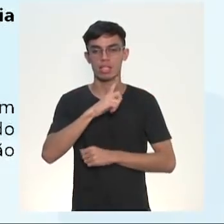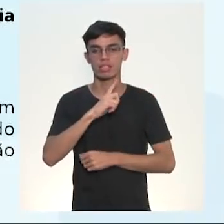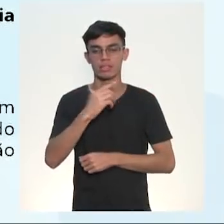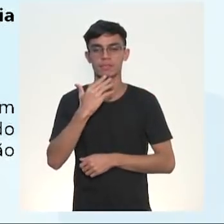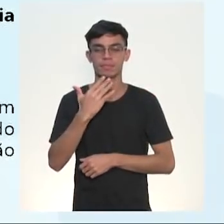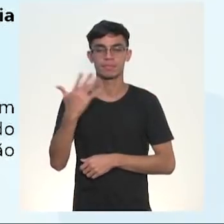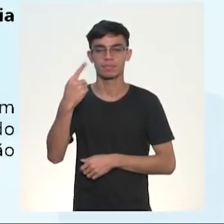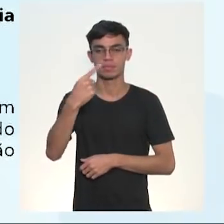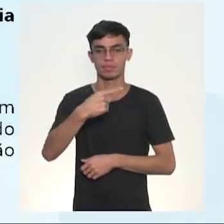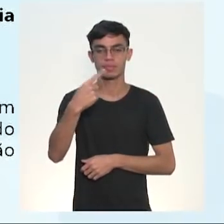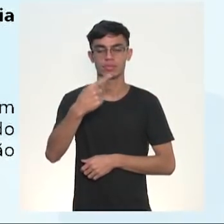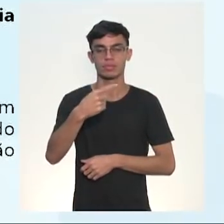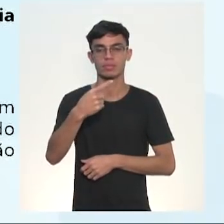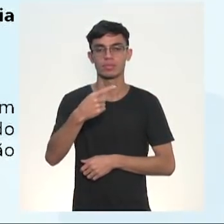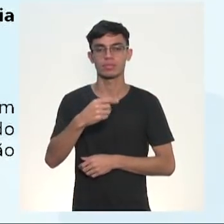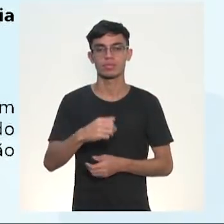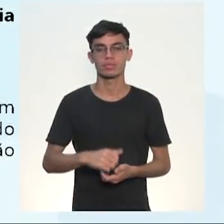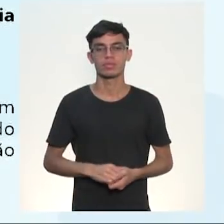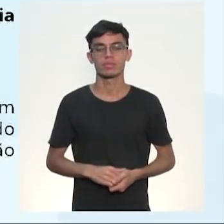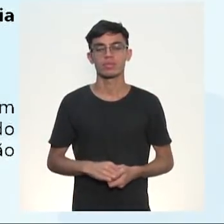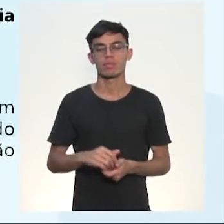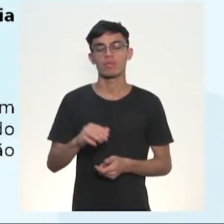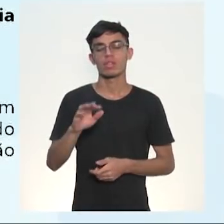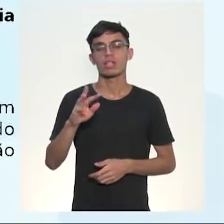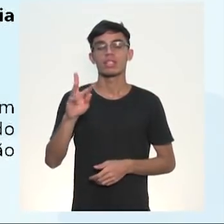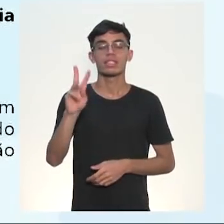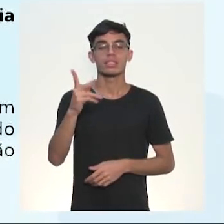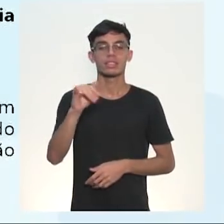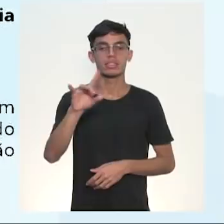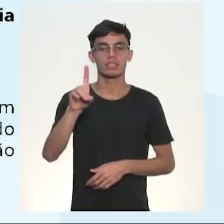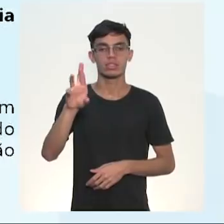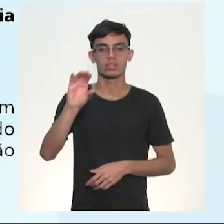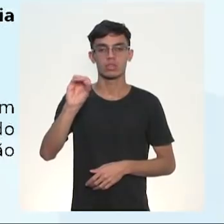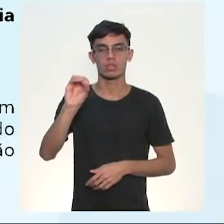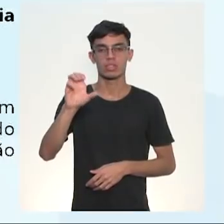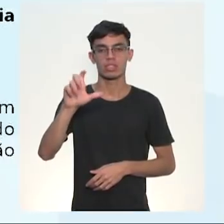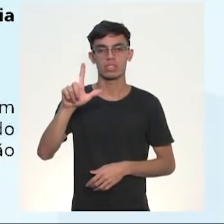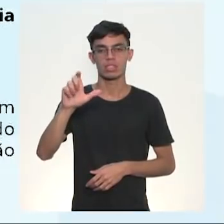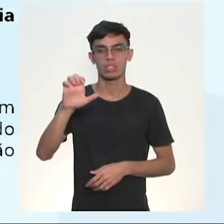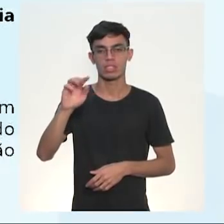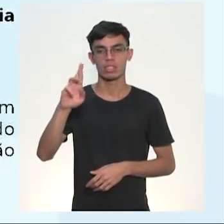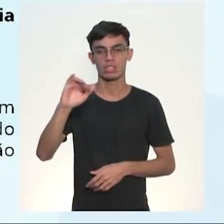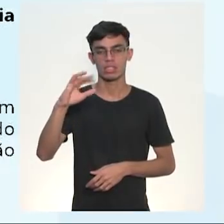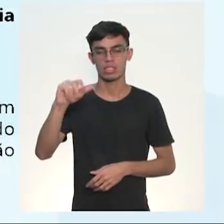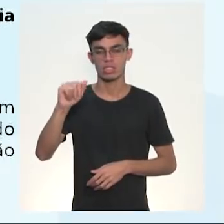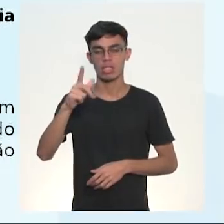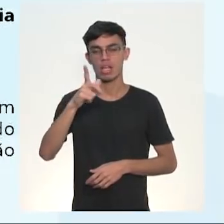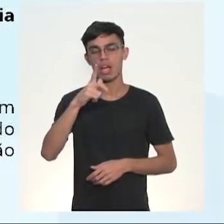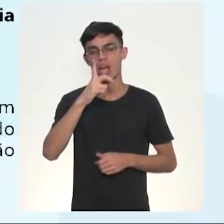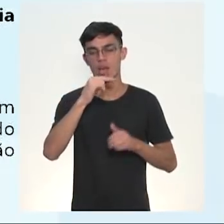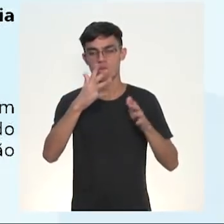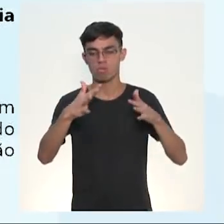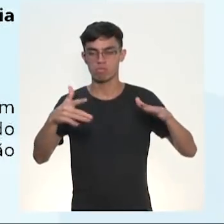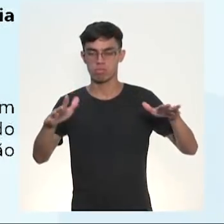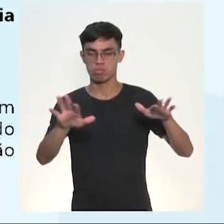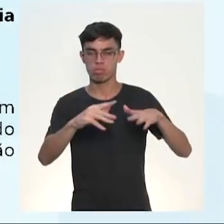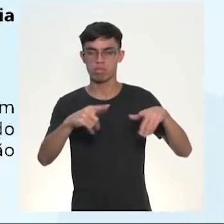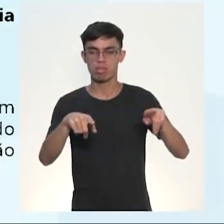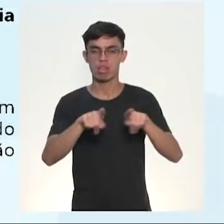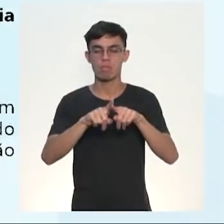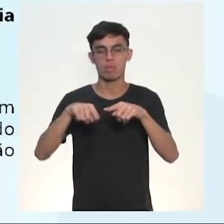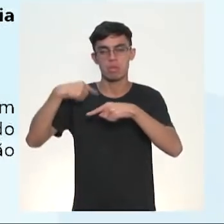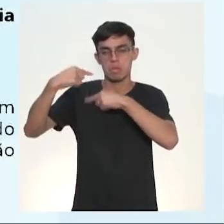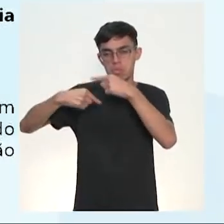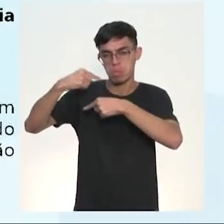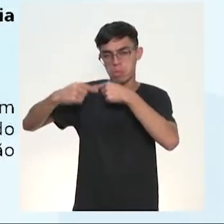no caso, a primeira é a hidrelétrica, que a gente sabe que é a partir da turbina, né, que a gente já viu da queda